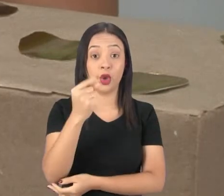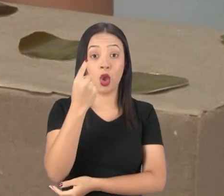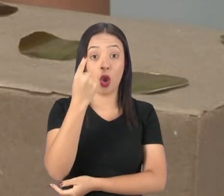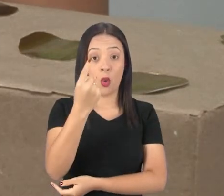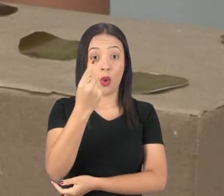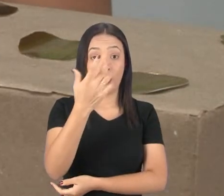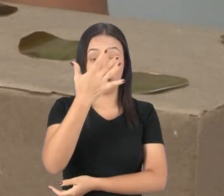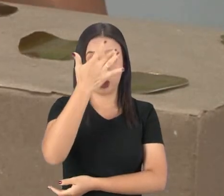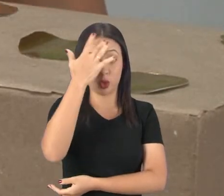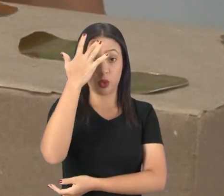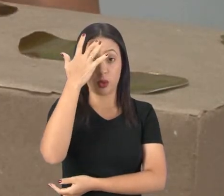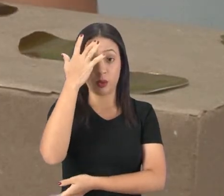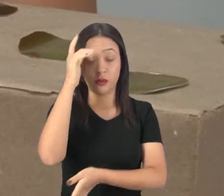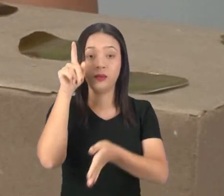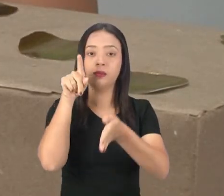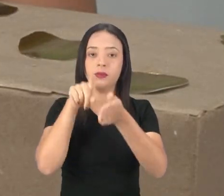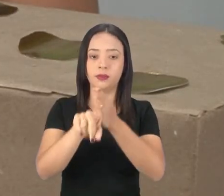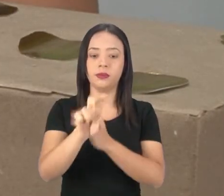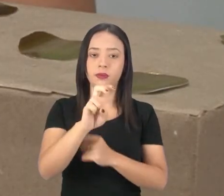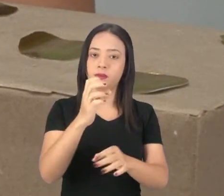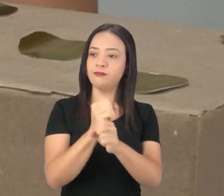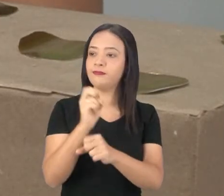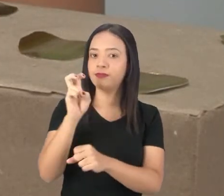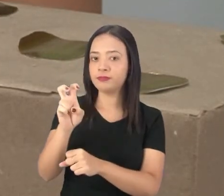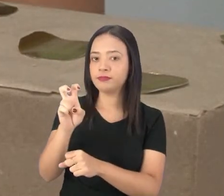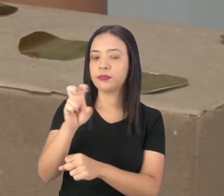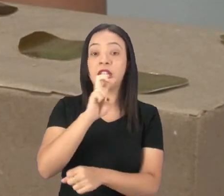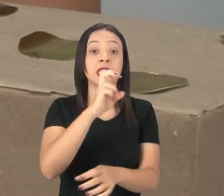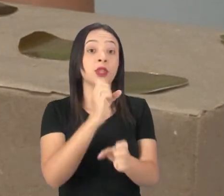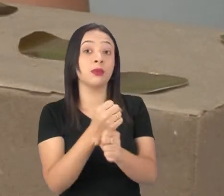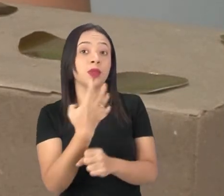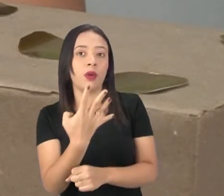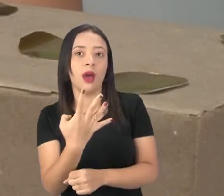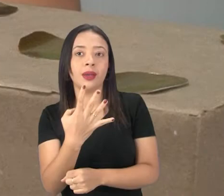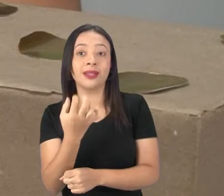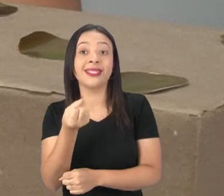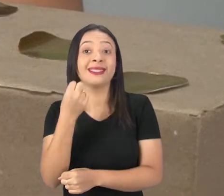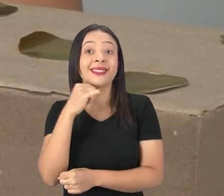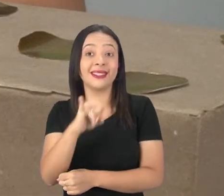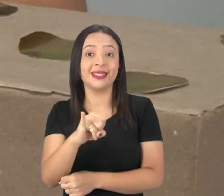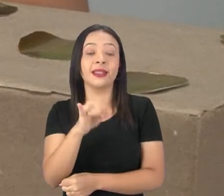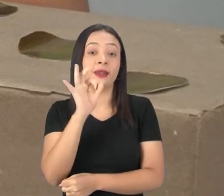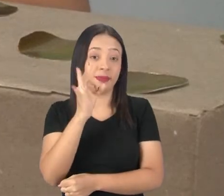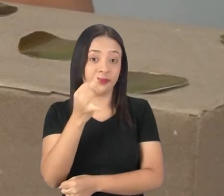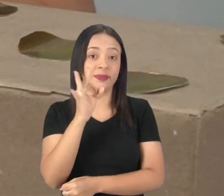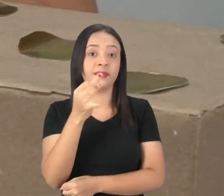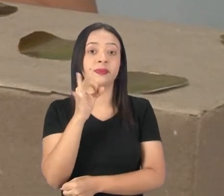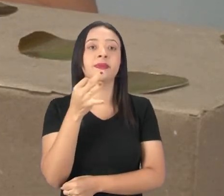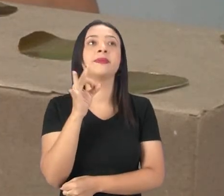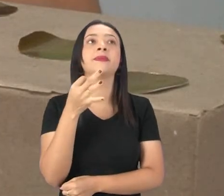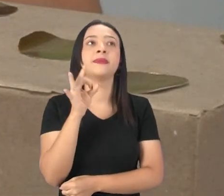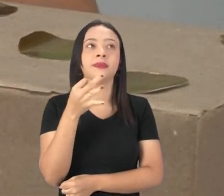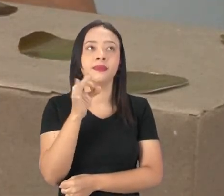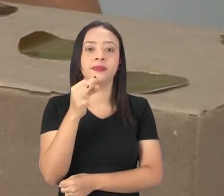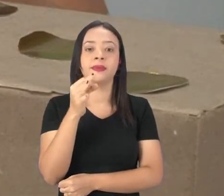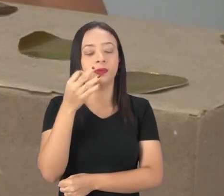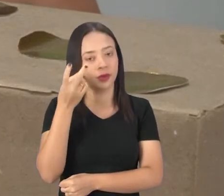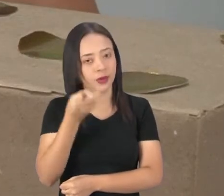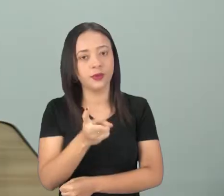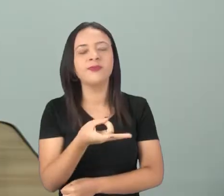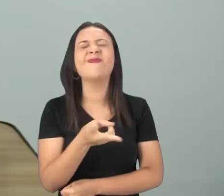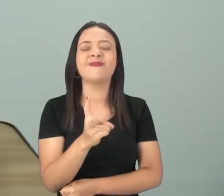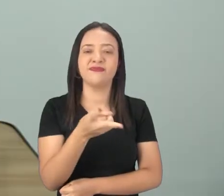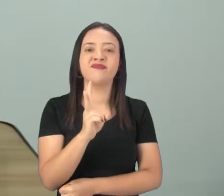fazer perguntas. 5 mais 5, 5 mais 4. E quem for acertando vai, né,